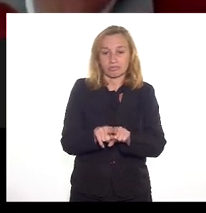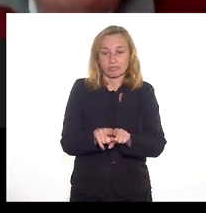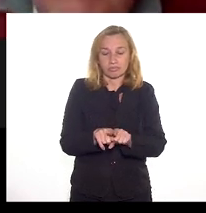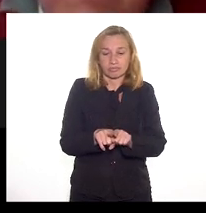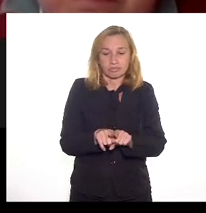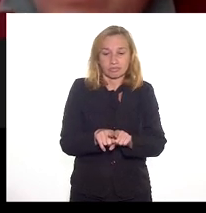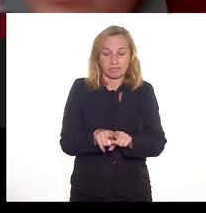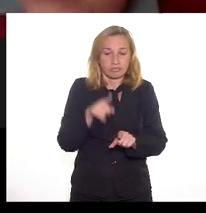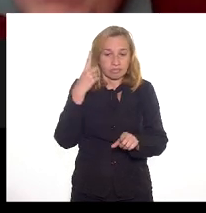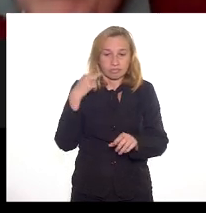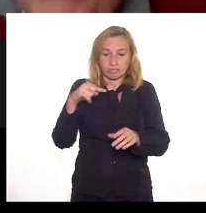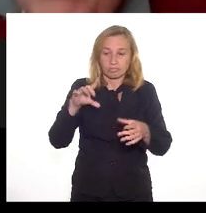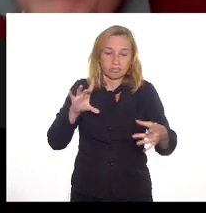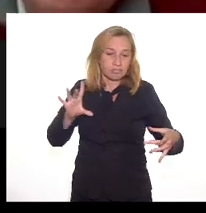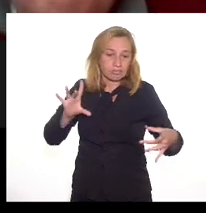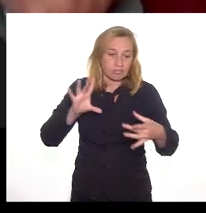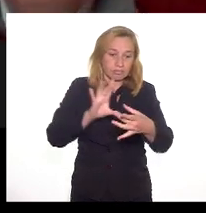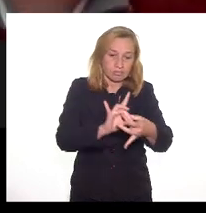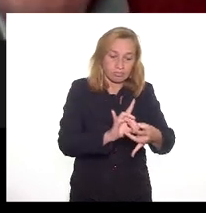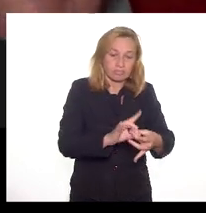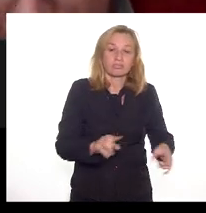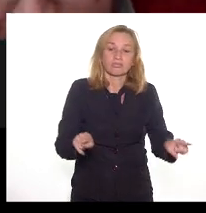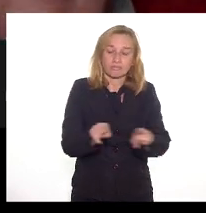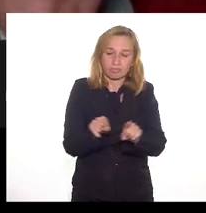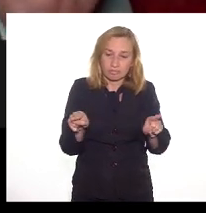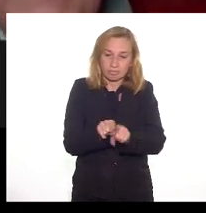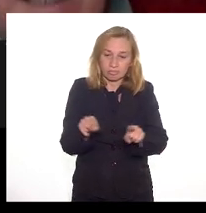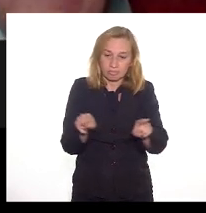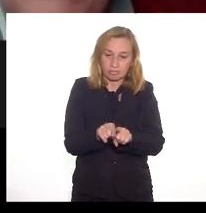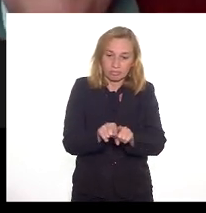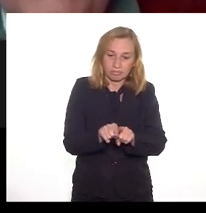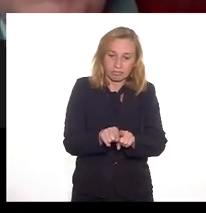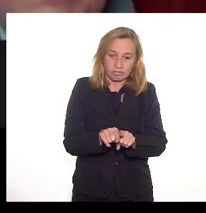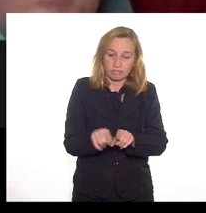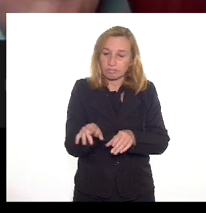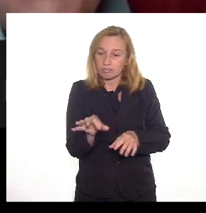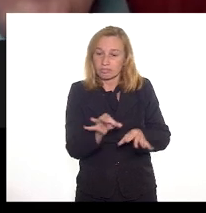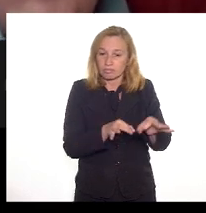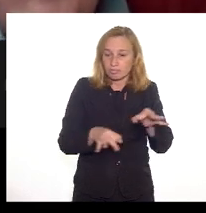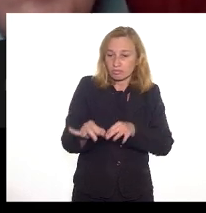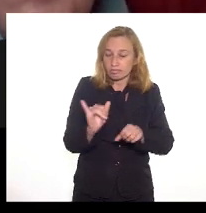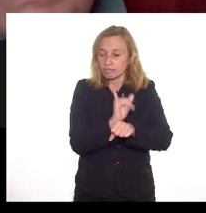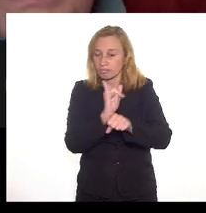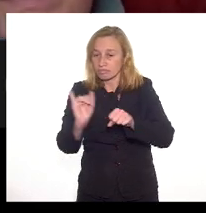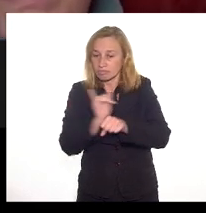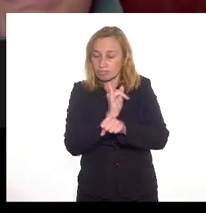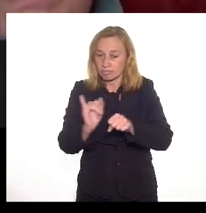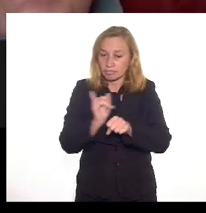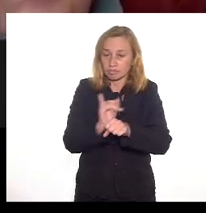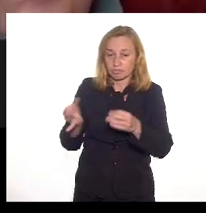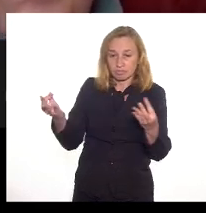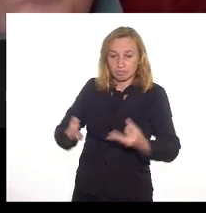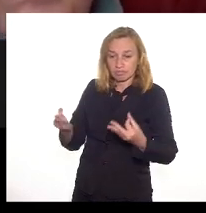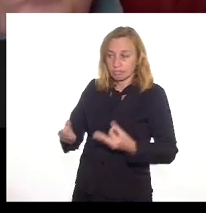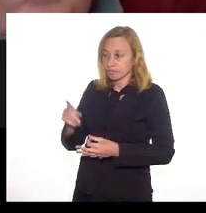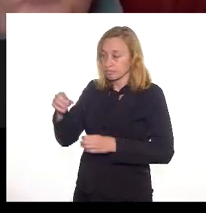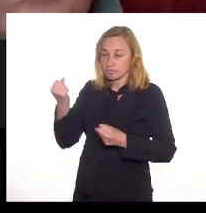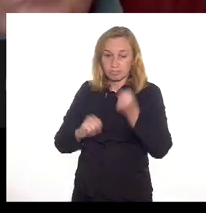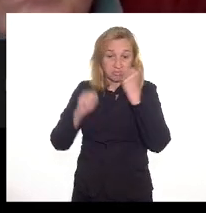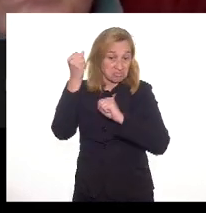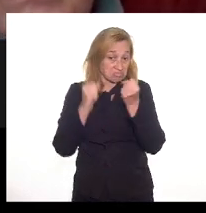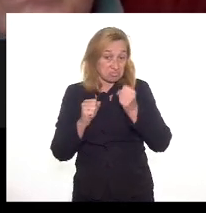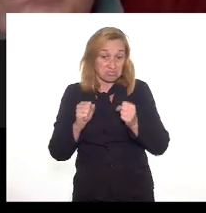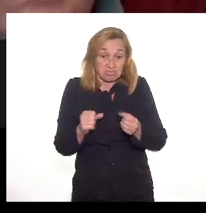demandas conjuntas, né? Sem falar de um norte e um planejamento bem definido para essa indústria. Senão, nós não vamos construir